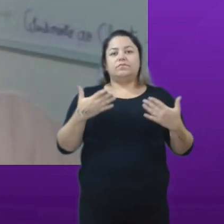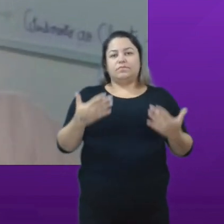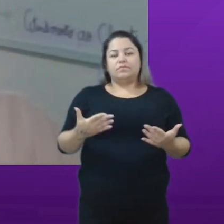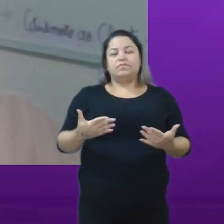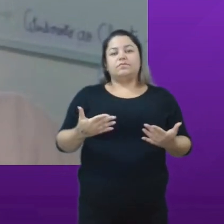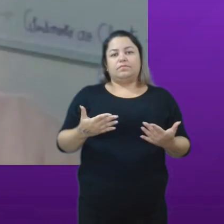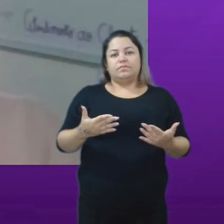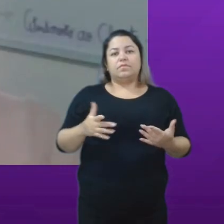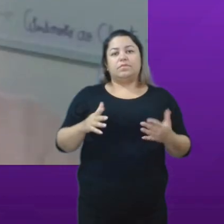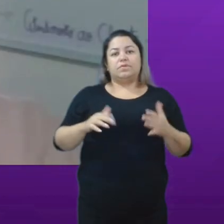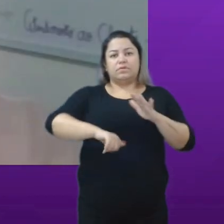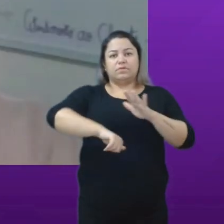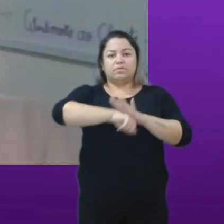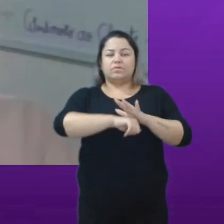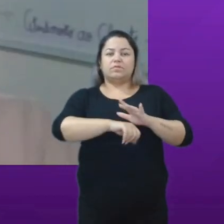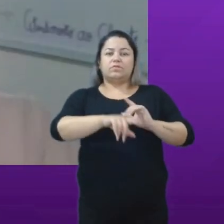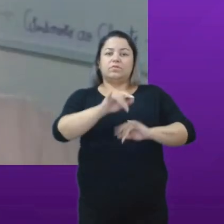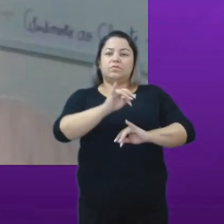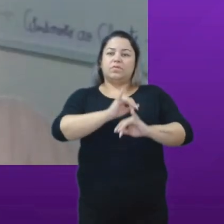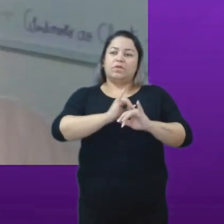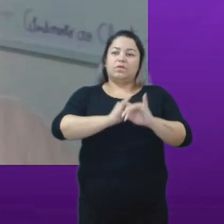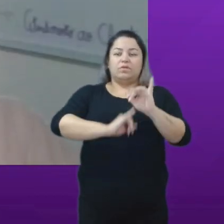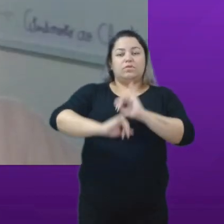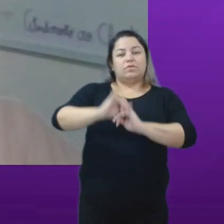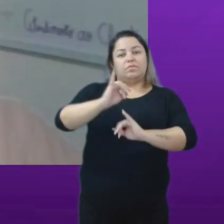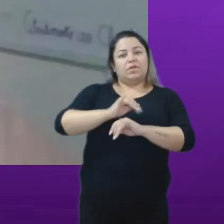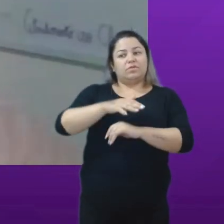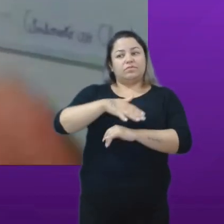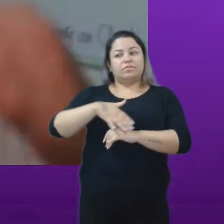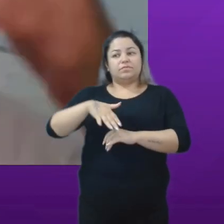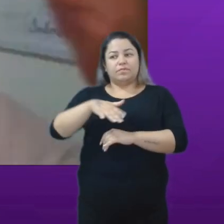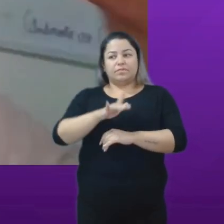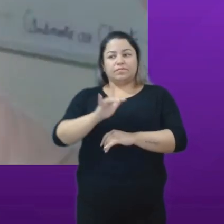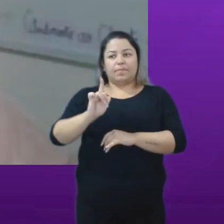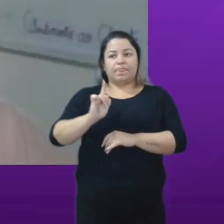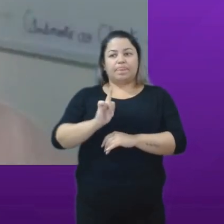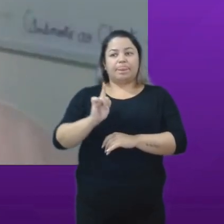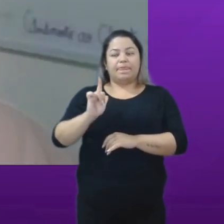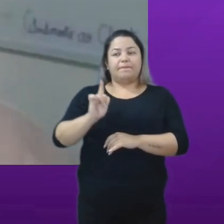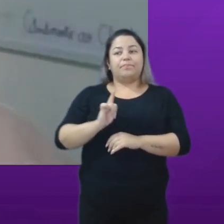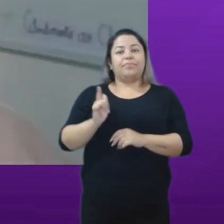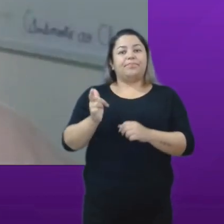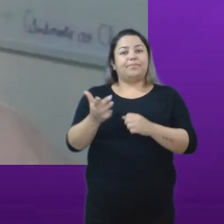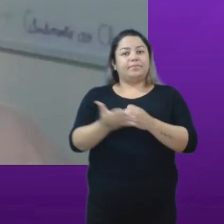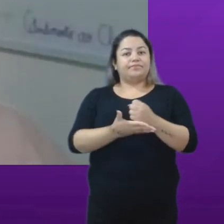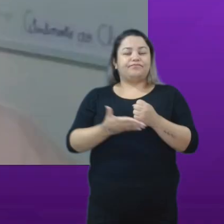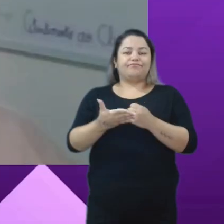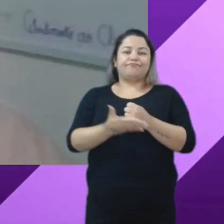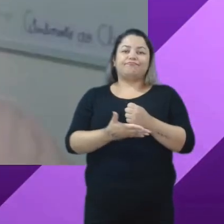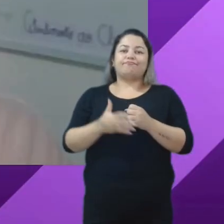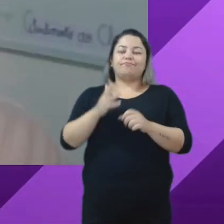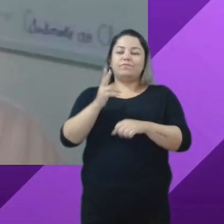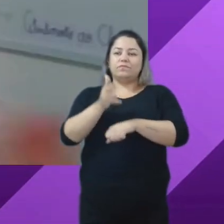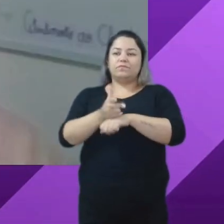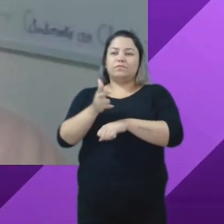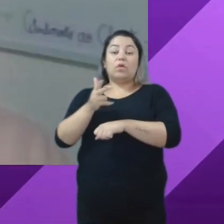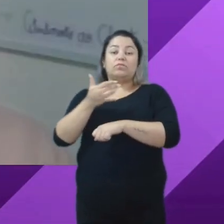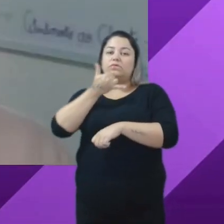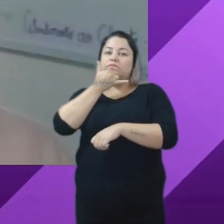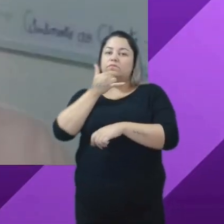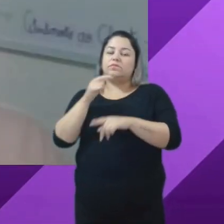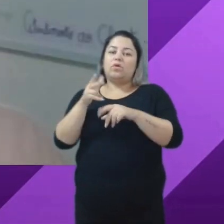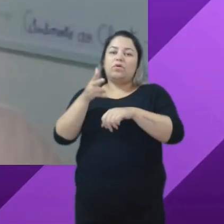desses crimes digitais de uma forma geral. A gente tem aí vazamento de vídeos íntimos, de mulheres